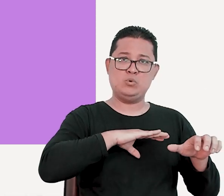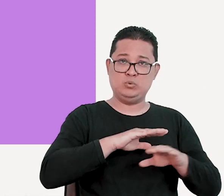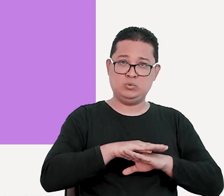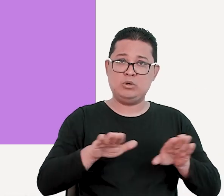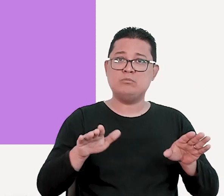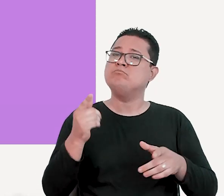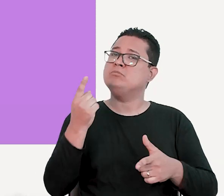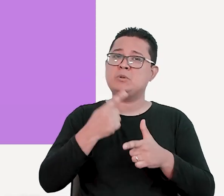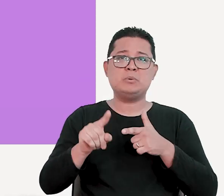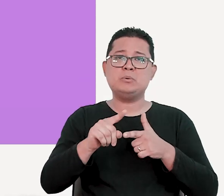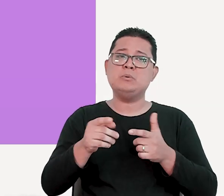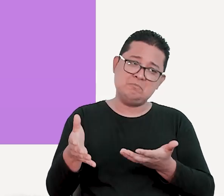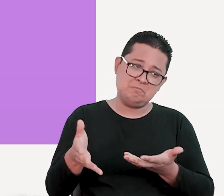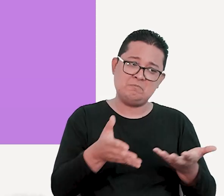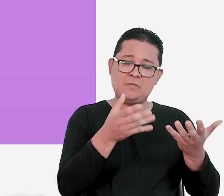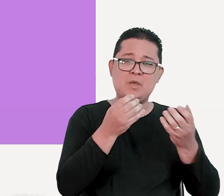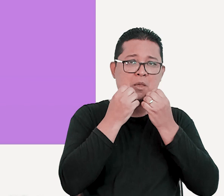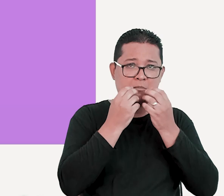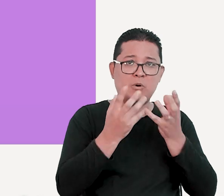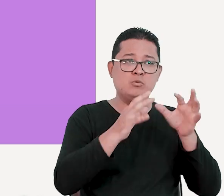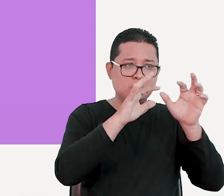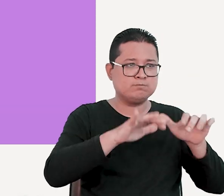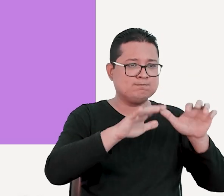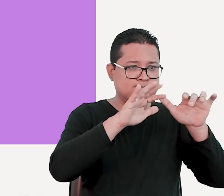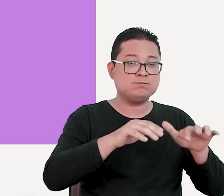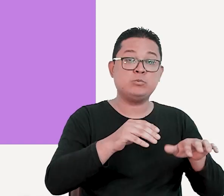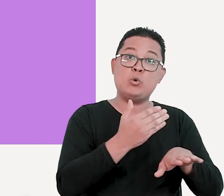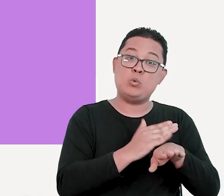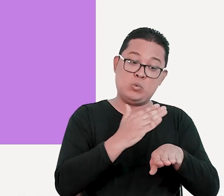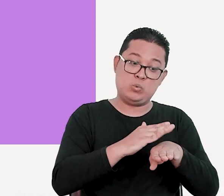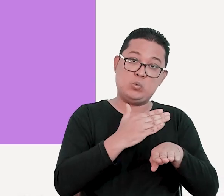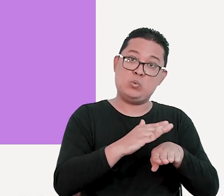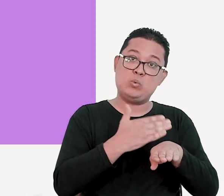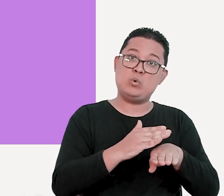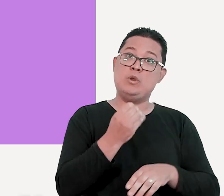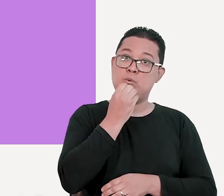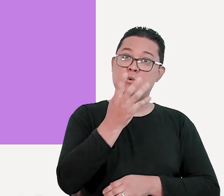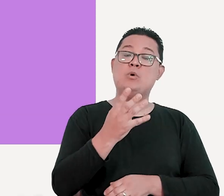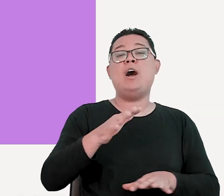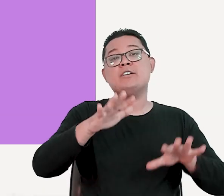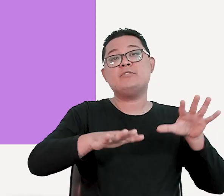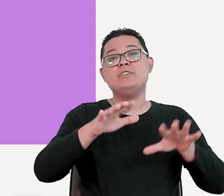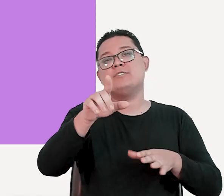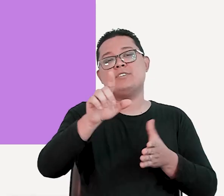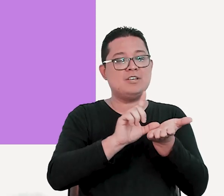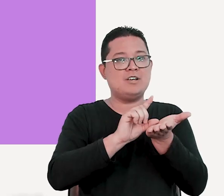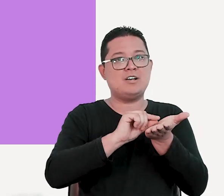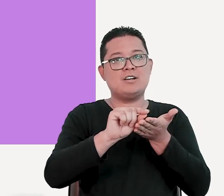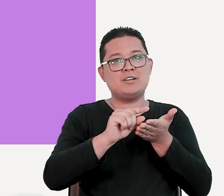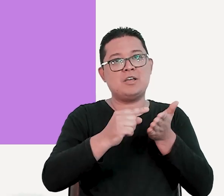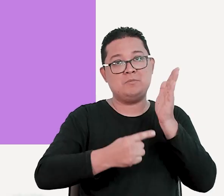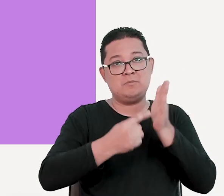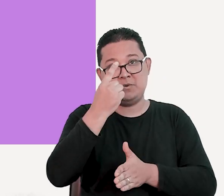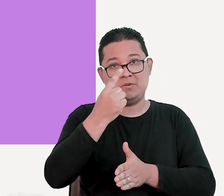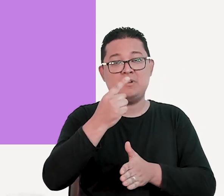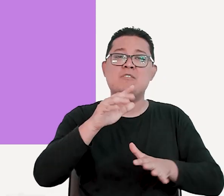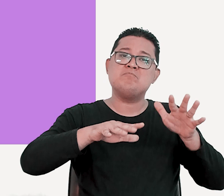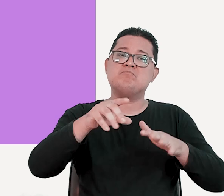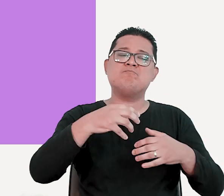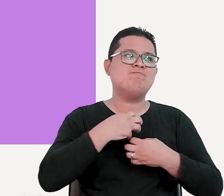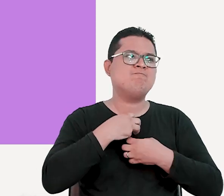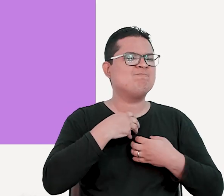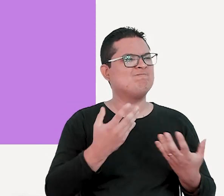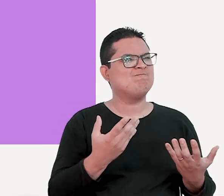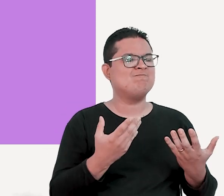leva, a prática leva à perfeição. Então, seu primeiro artigo, talvez você não fique 100% feliz, mas aí quando você vai ver que você vai evoluindo na